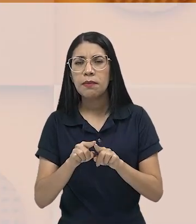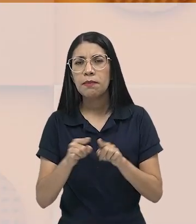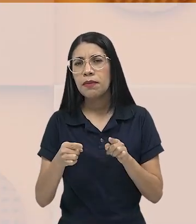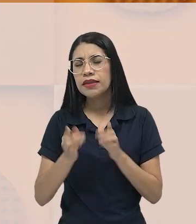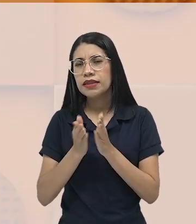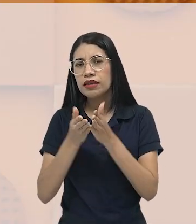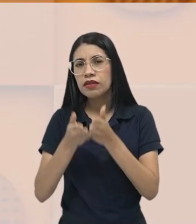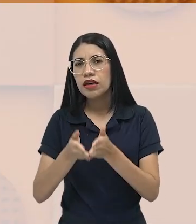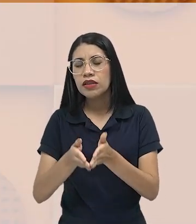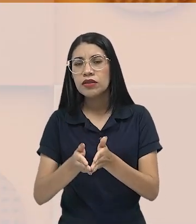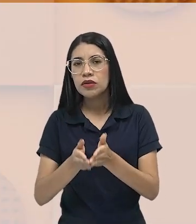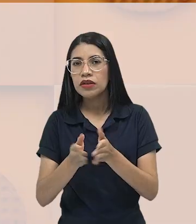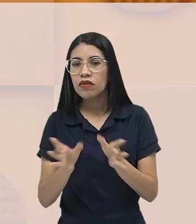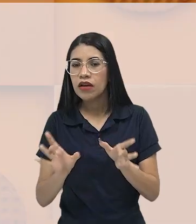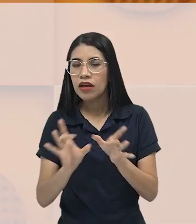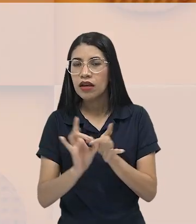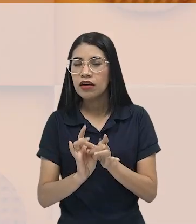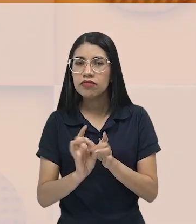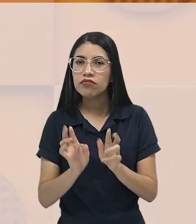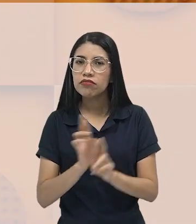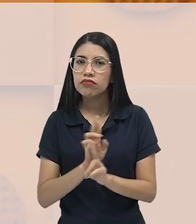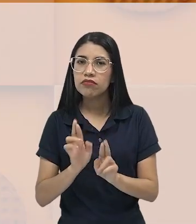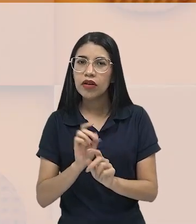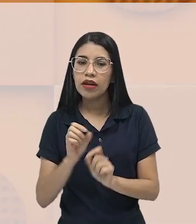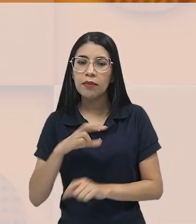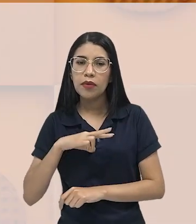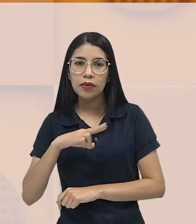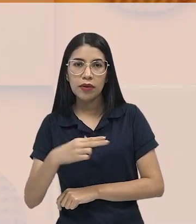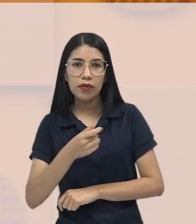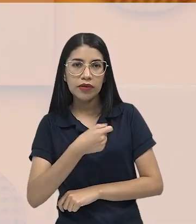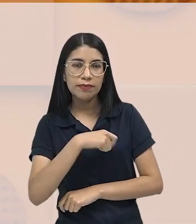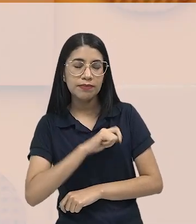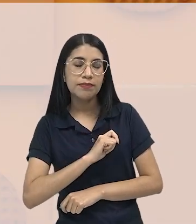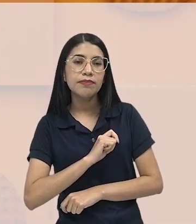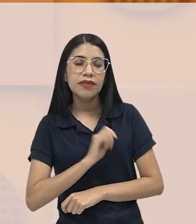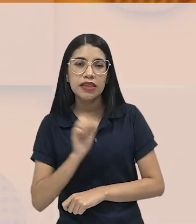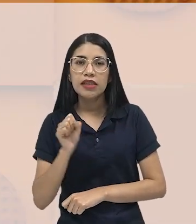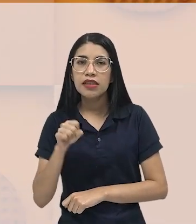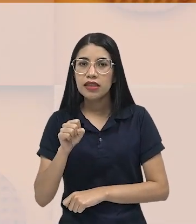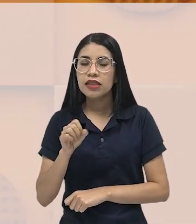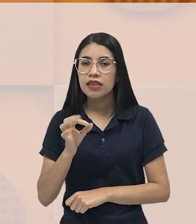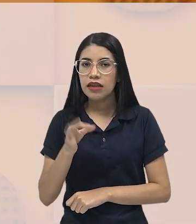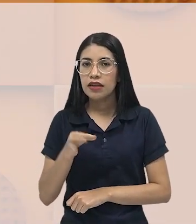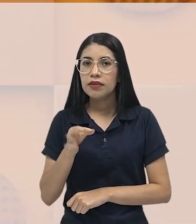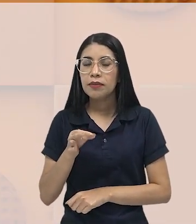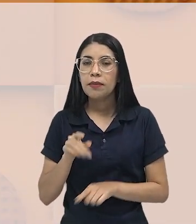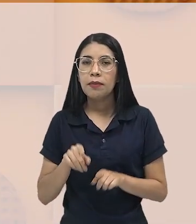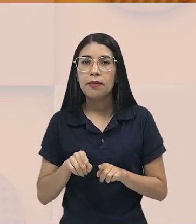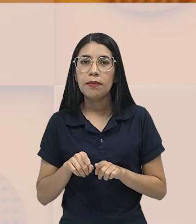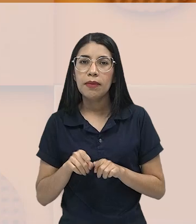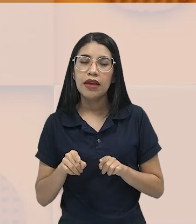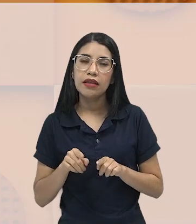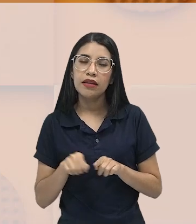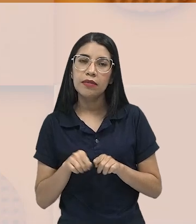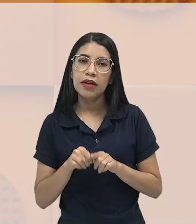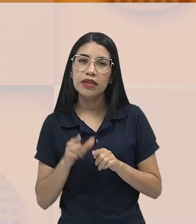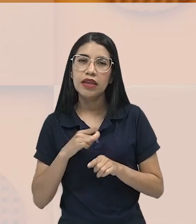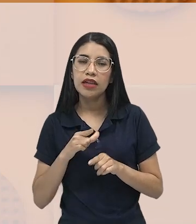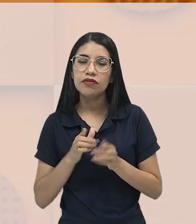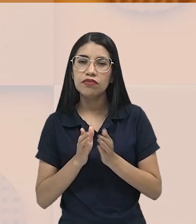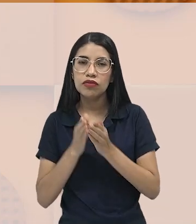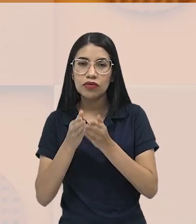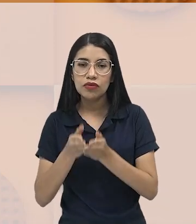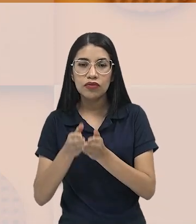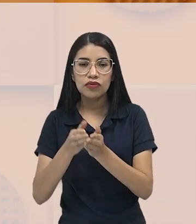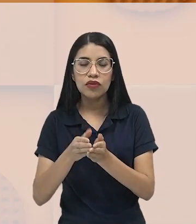grandes navegações não estavam associadas a Portugal e Espanha? Sim, estavam, né? Que eles vão percorrer o